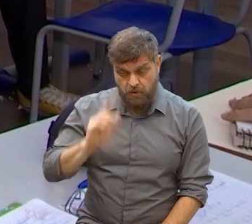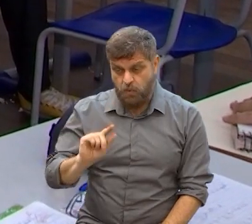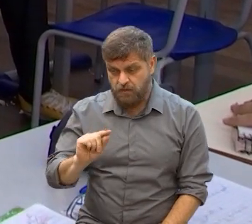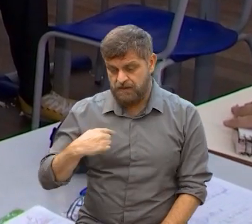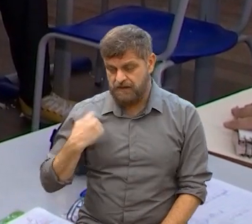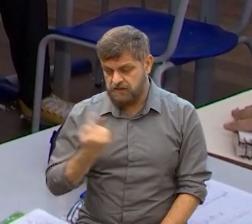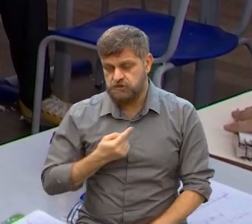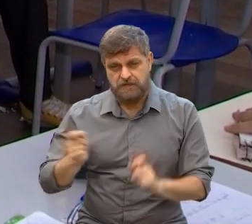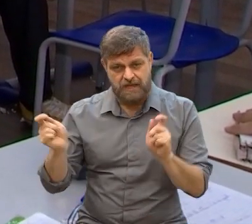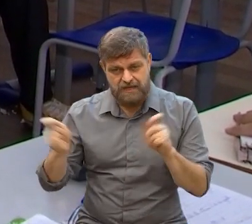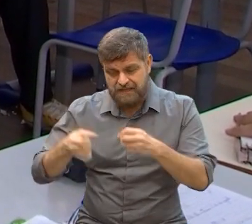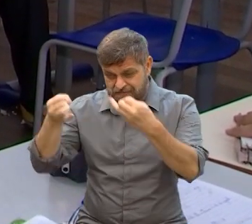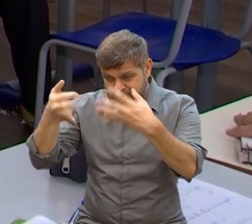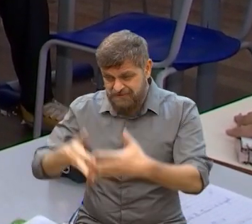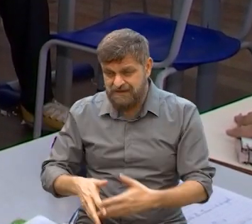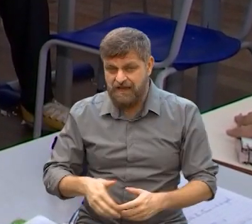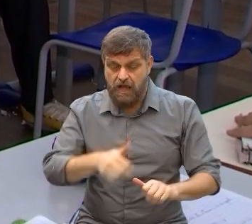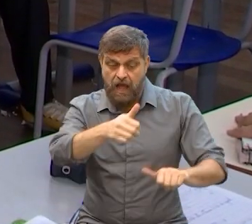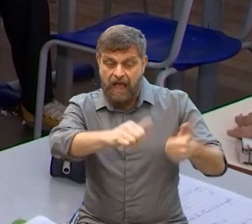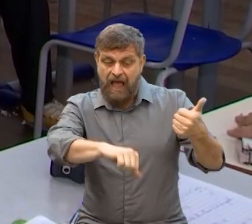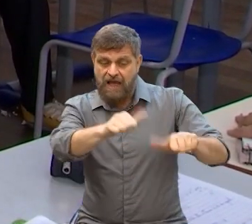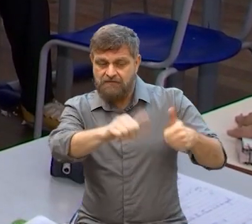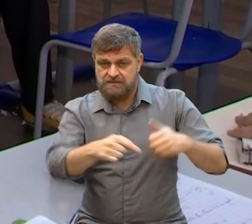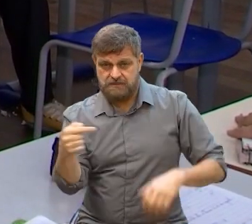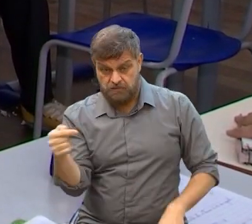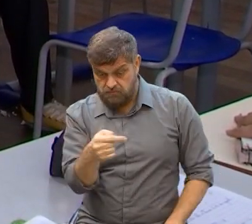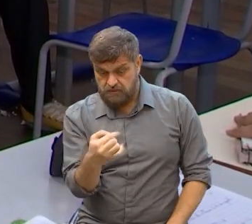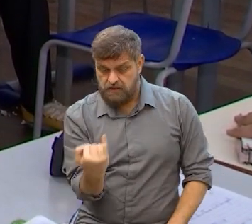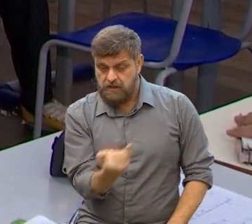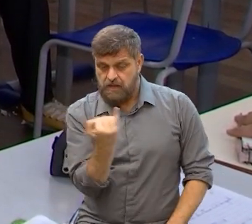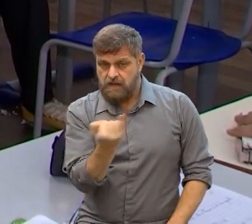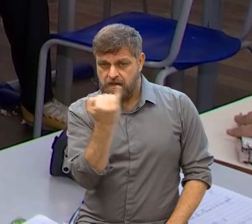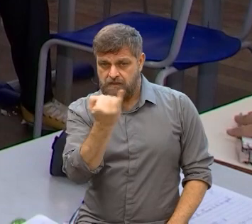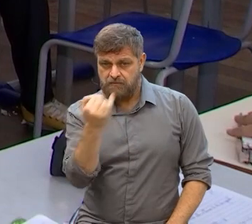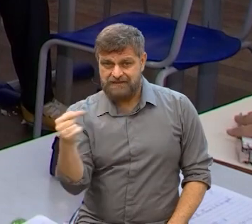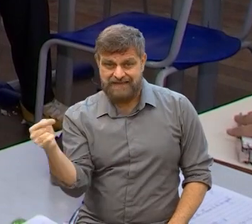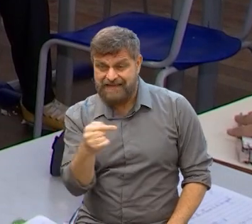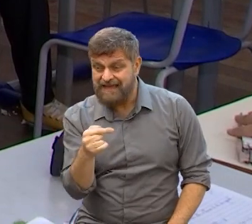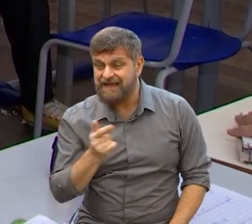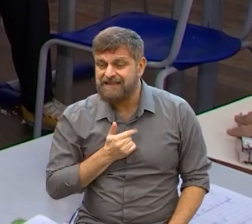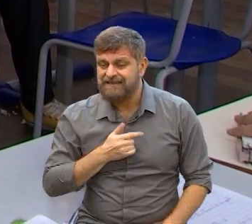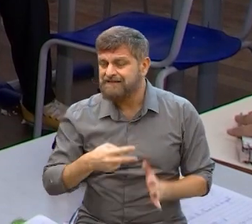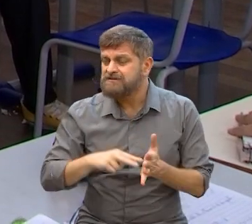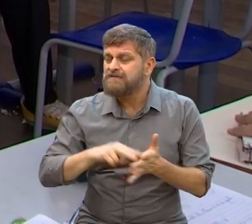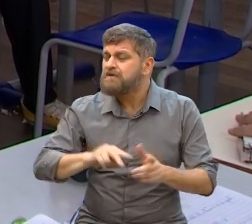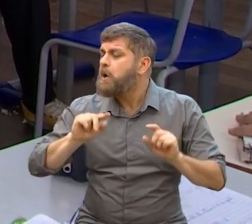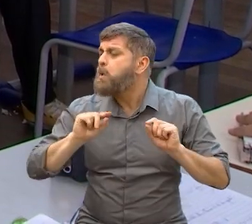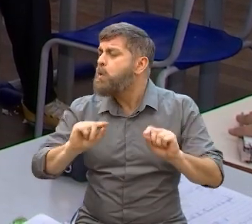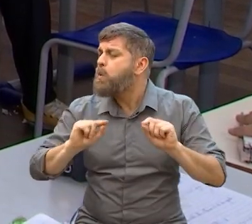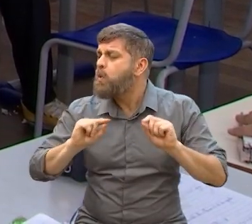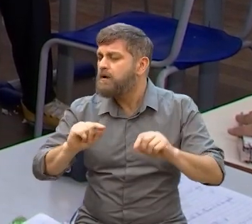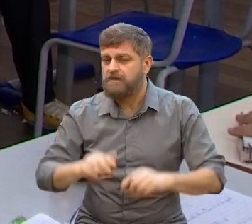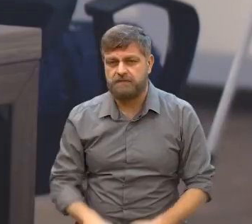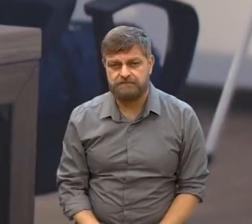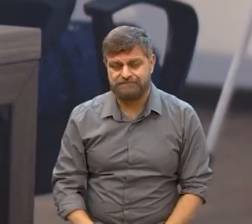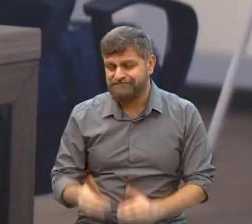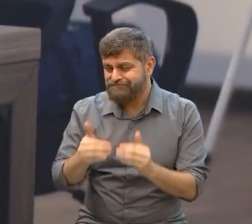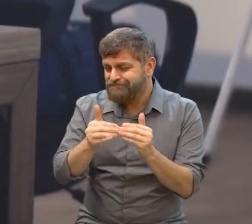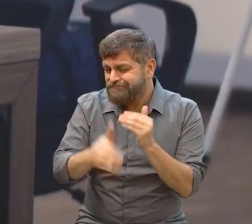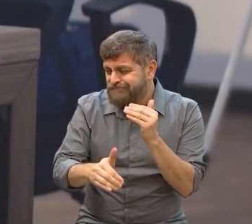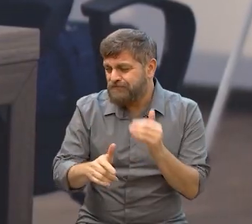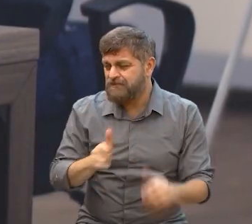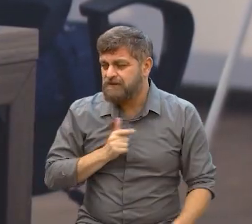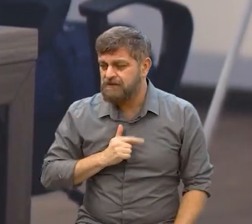gente pode falar o que é uma avaliação, mas também é importante dizer o que uma avaliação não é, né? A avaliação não